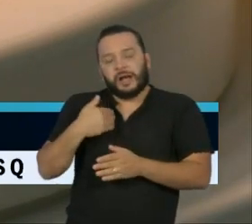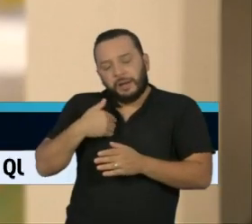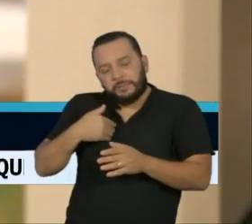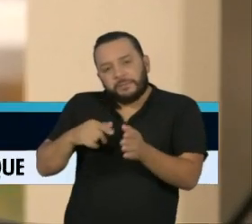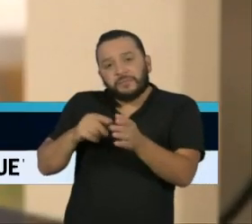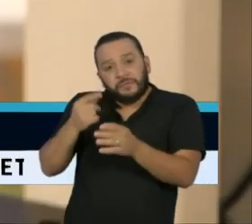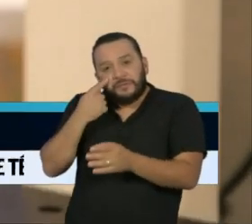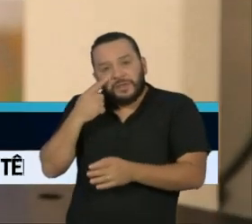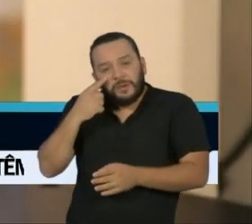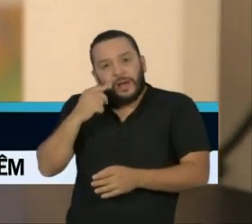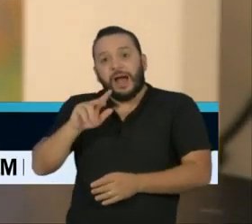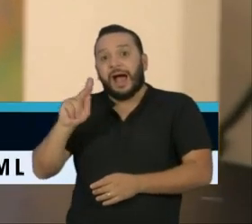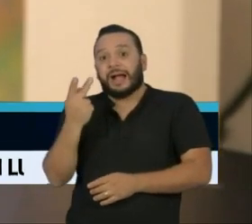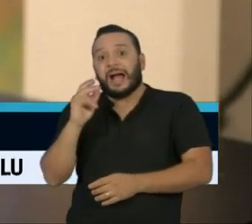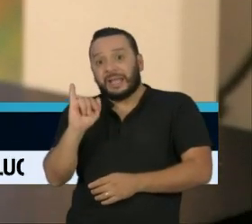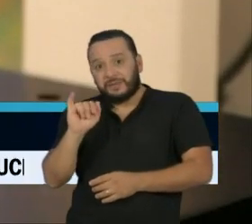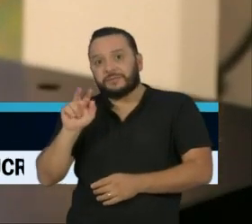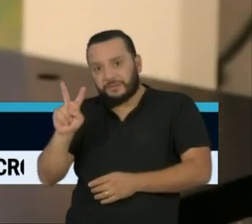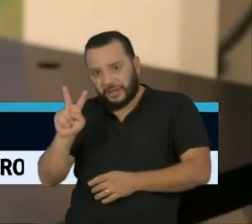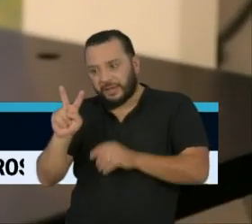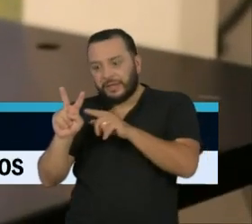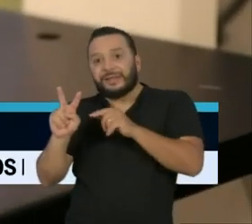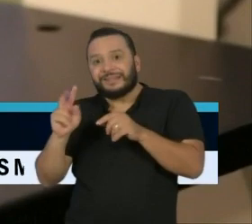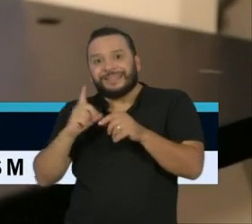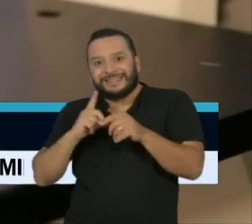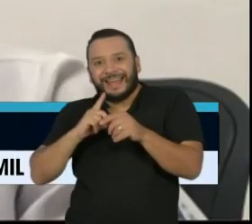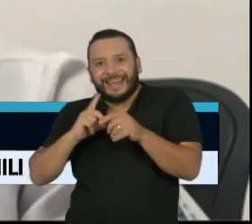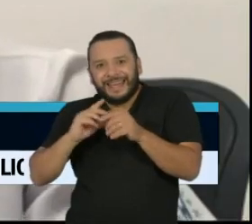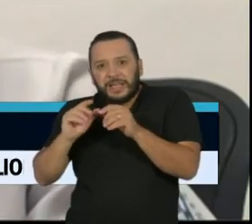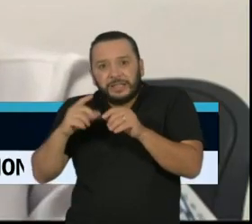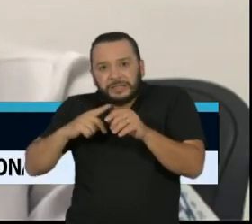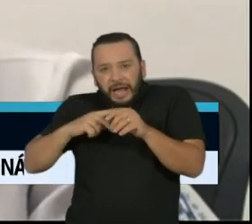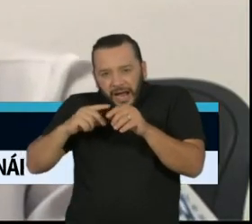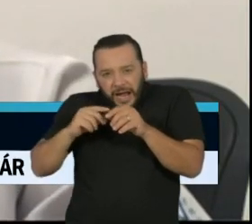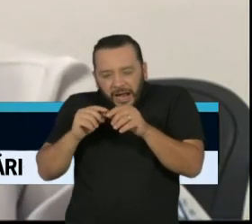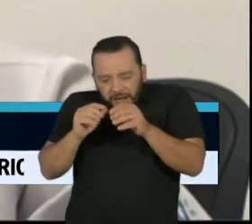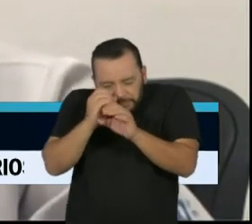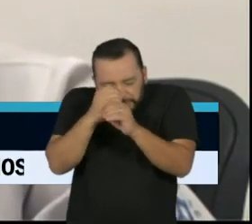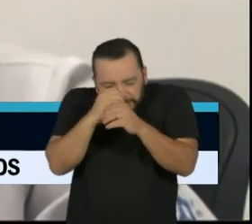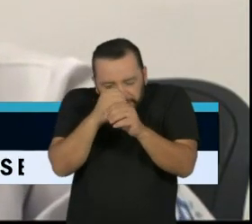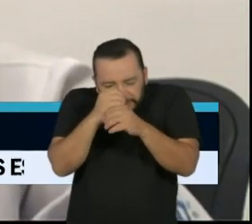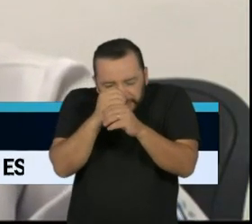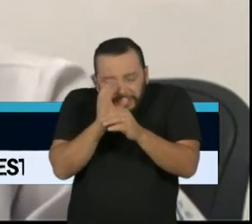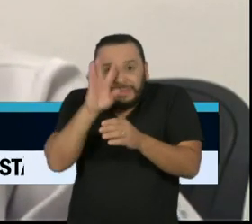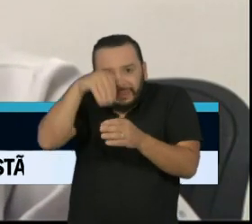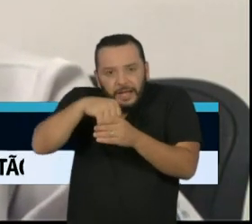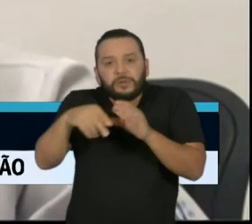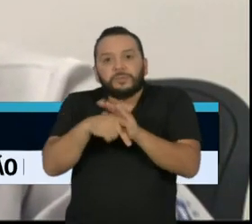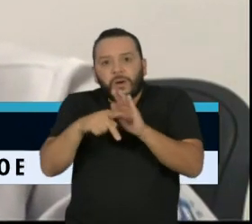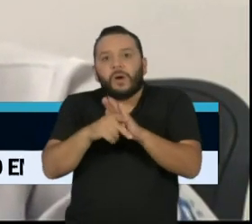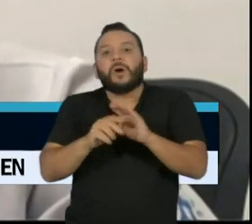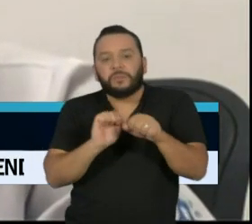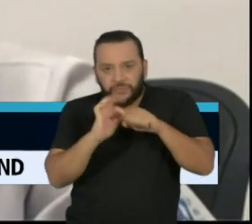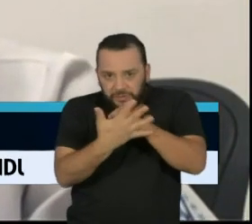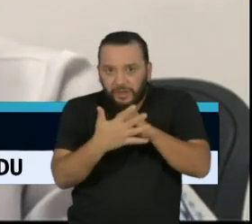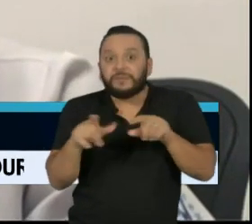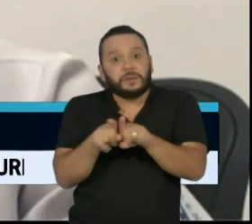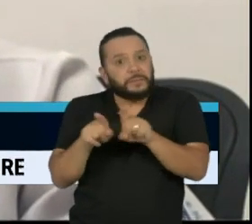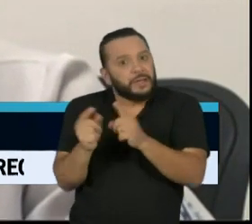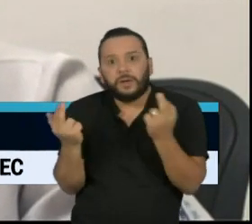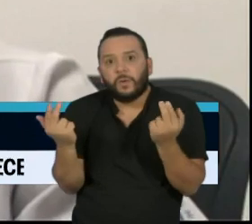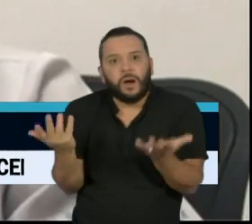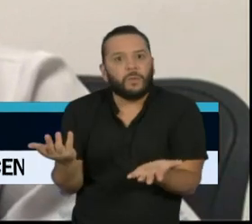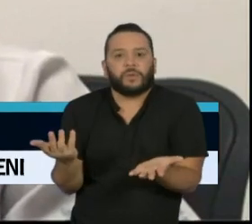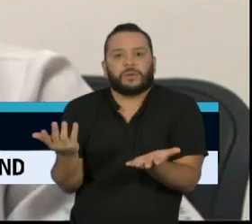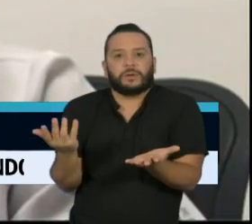HIV presente também na Covid-19. Ele agiria como uma barreira contra a entrada do vírus, já